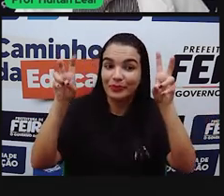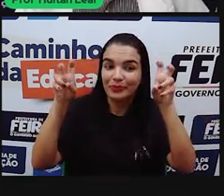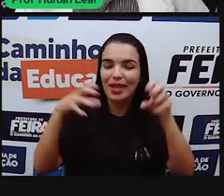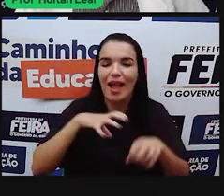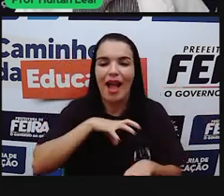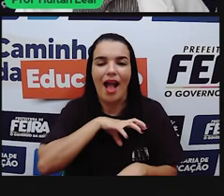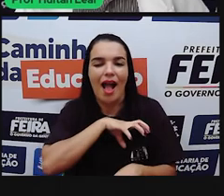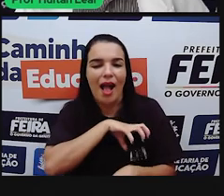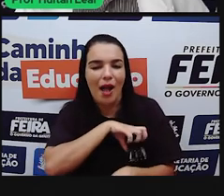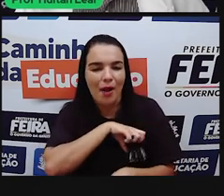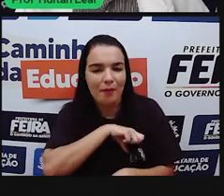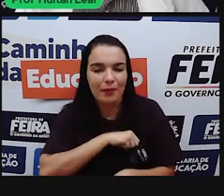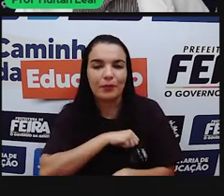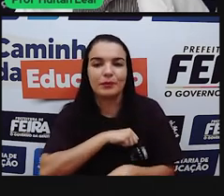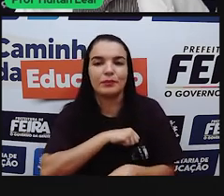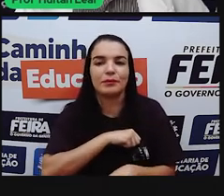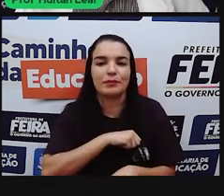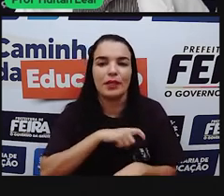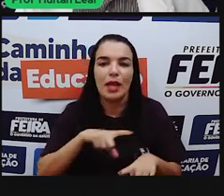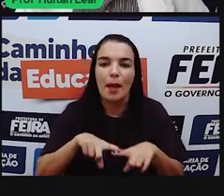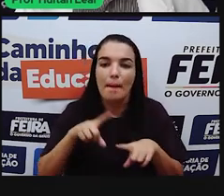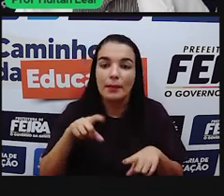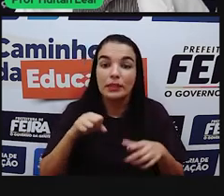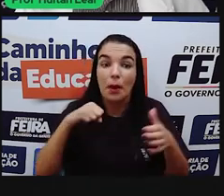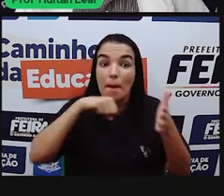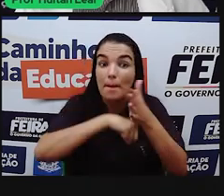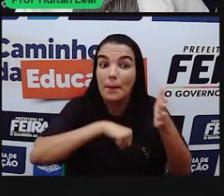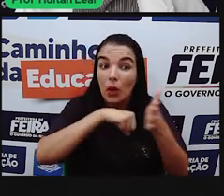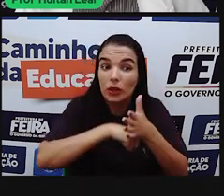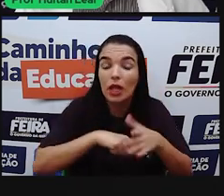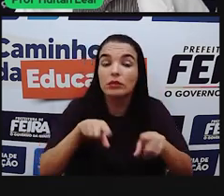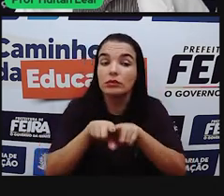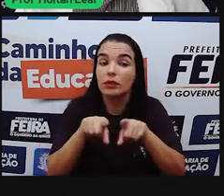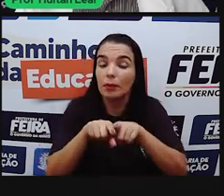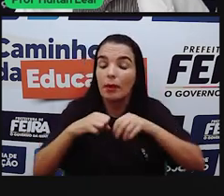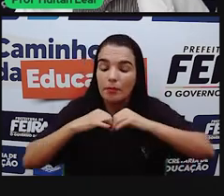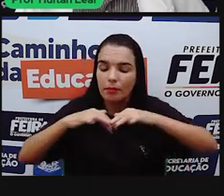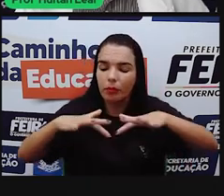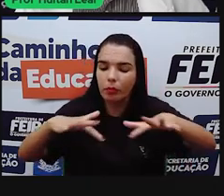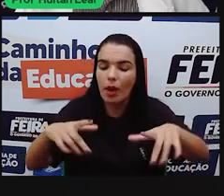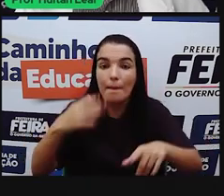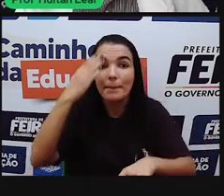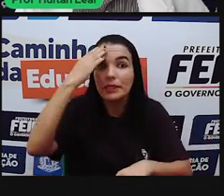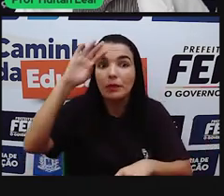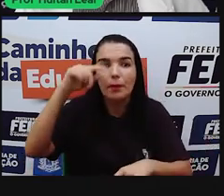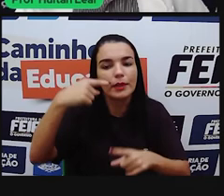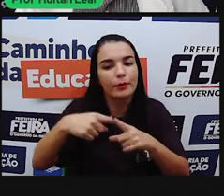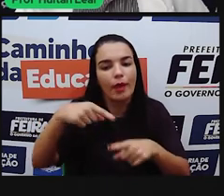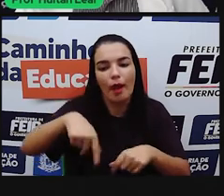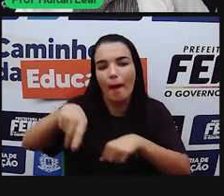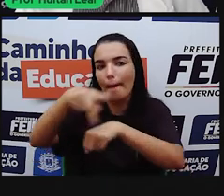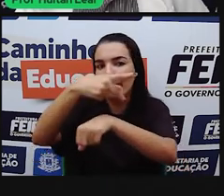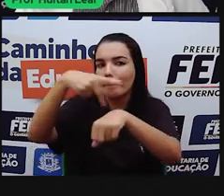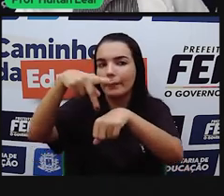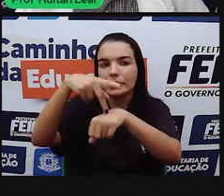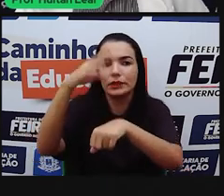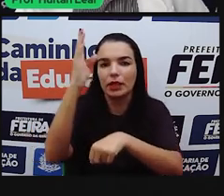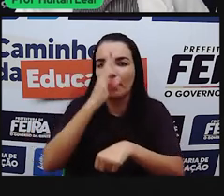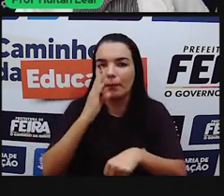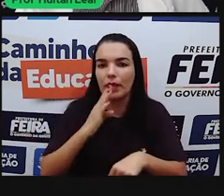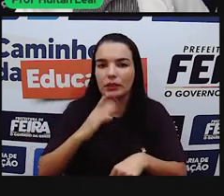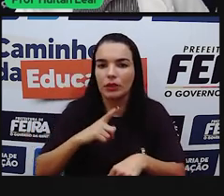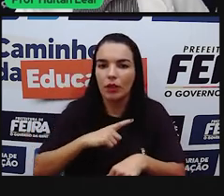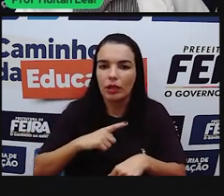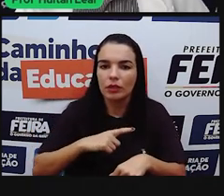bem divulgadas, são bem disseminadas. Principalmente num país como o nosso, cheio de desigualdades, não é?